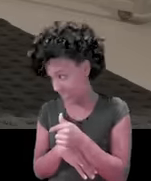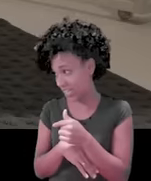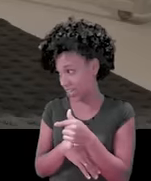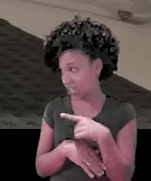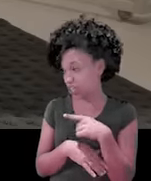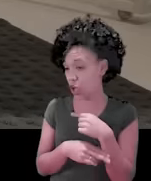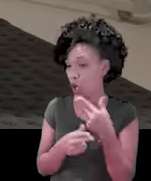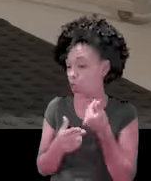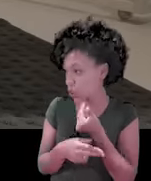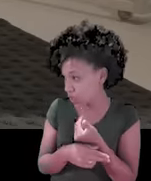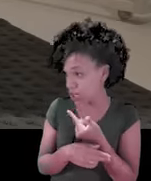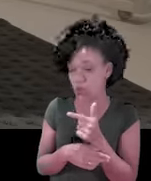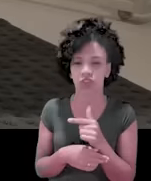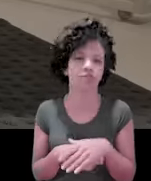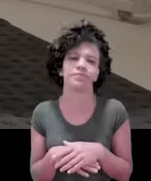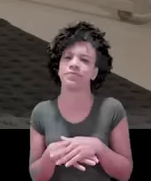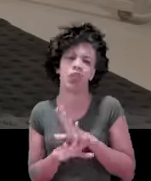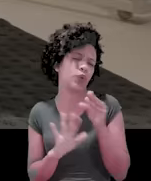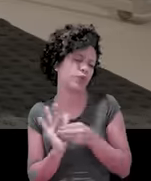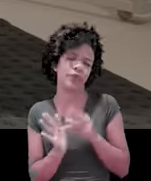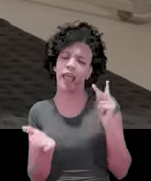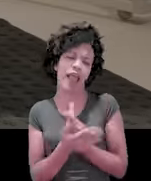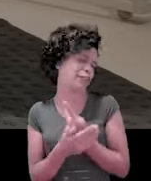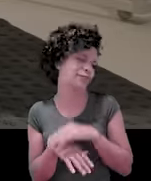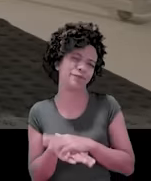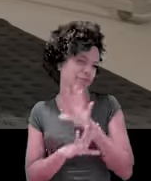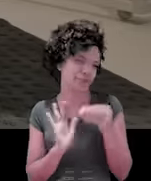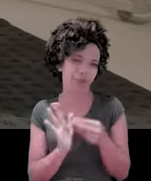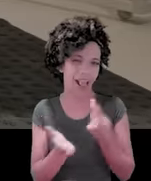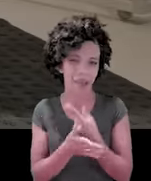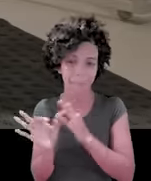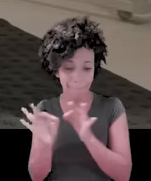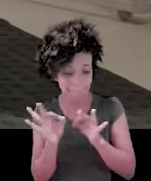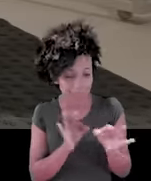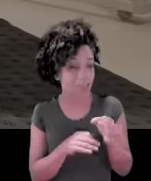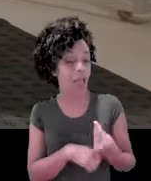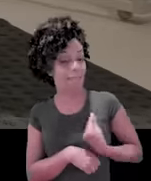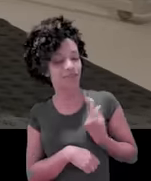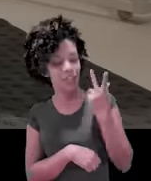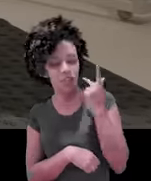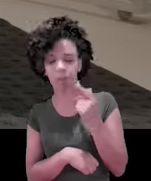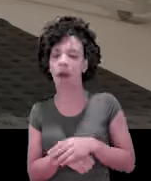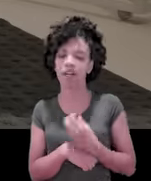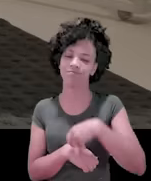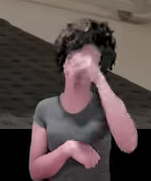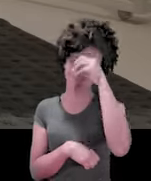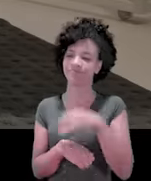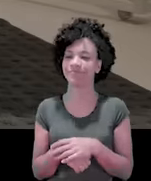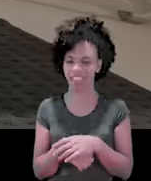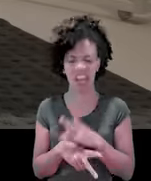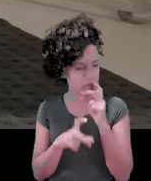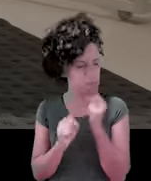receber o muito em Direito fui desde o que ele volta para vida normal ele ainda e cinco